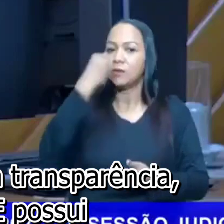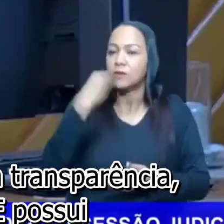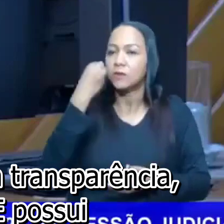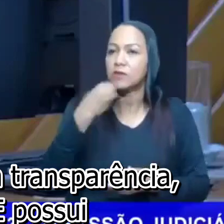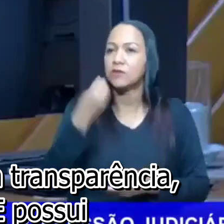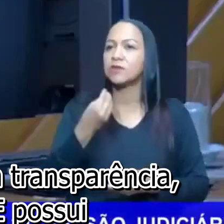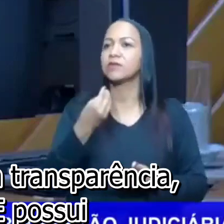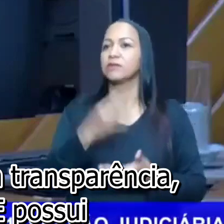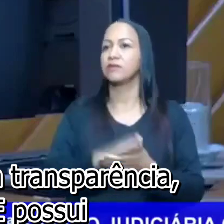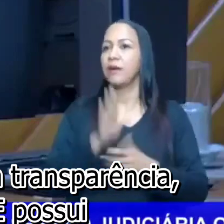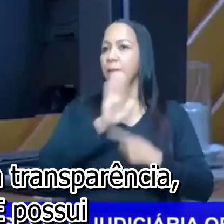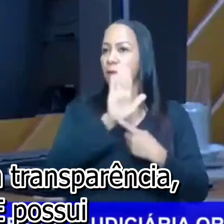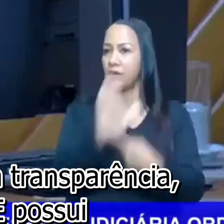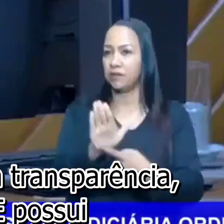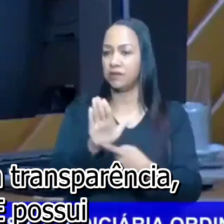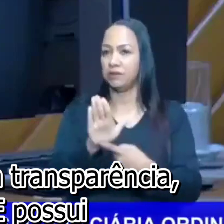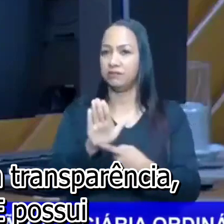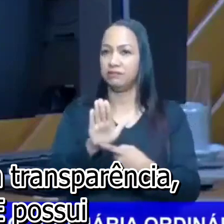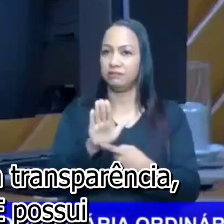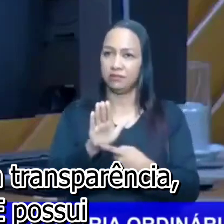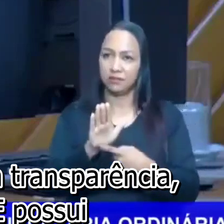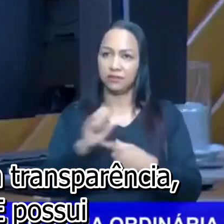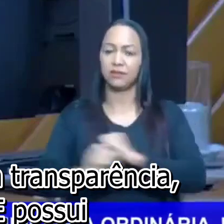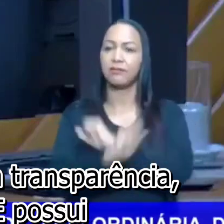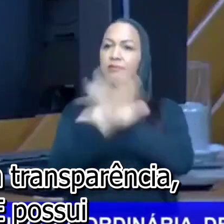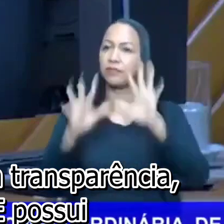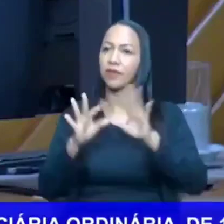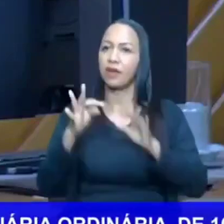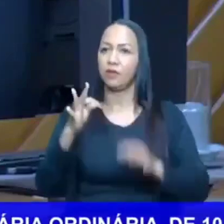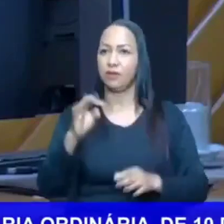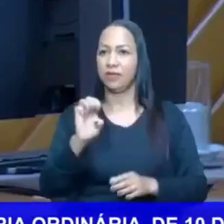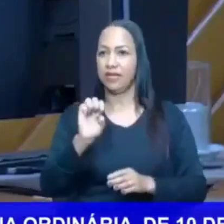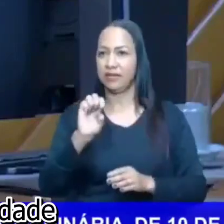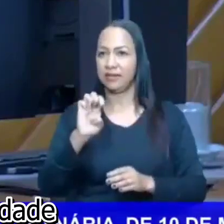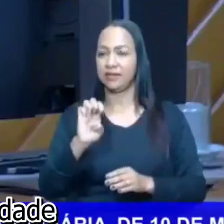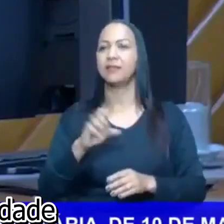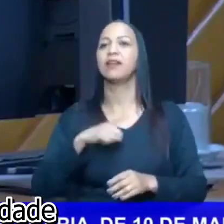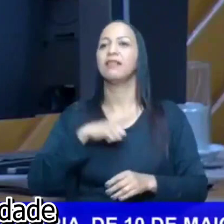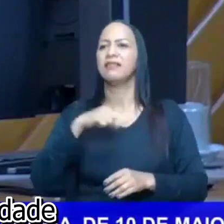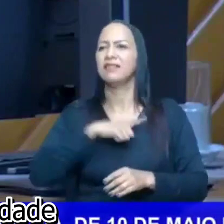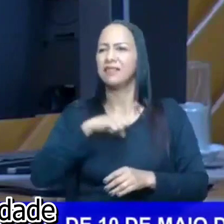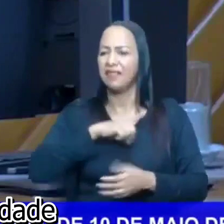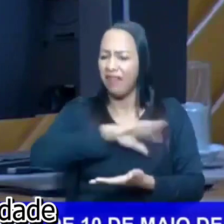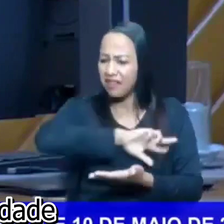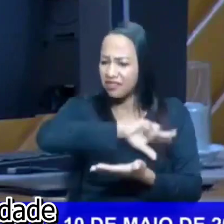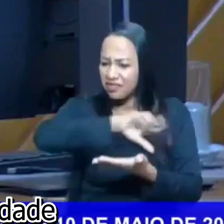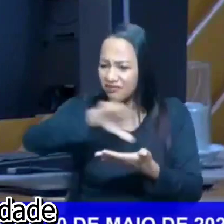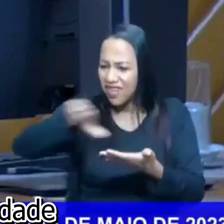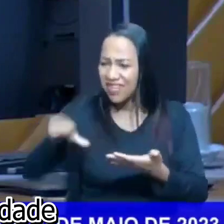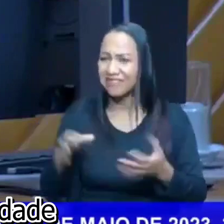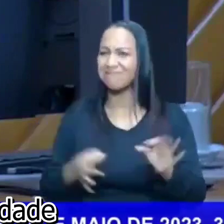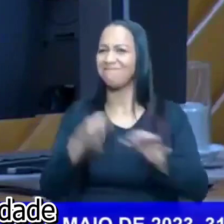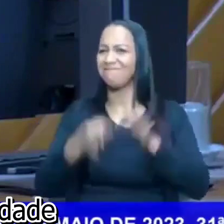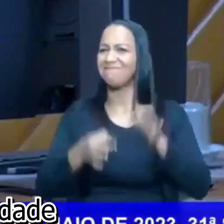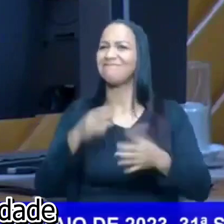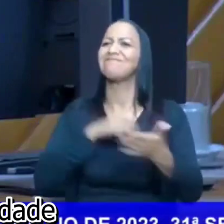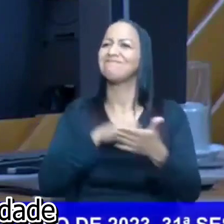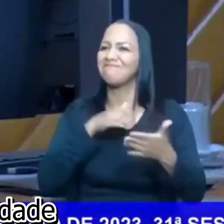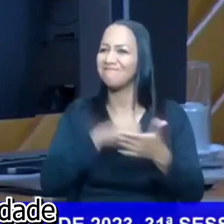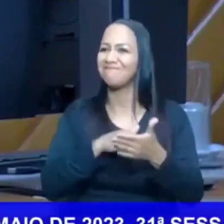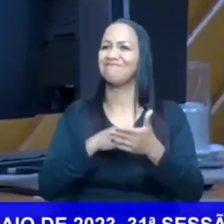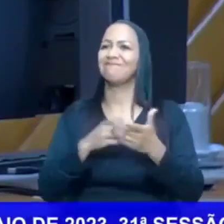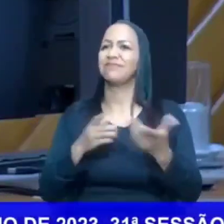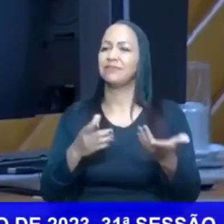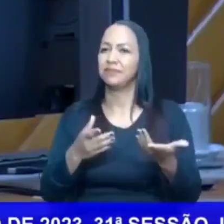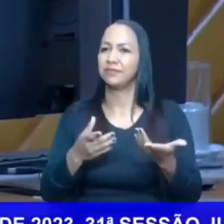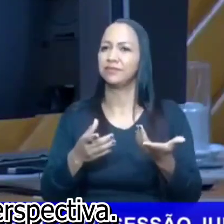da moralidade, da razoabilidade. Então, o TSE possui inúmeros julgados enfrentando a